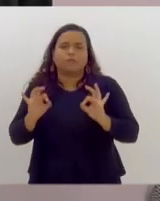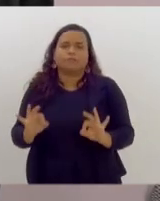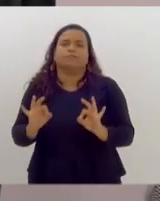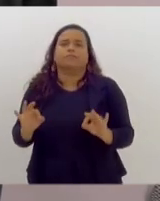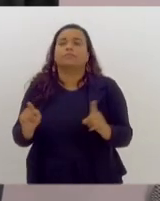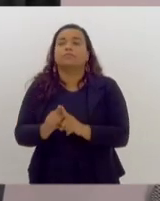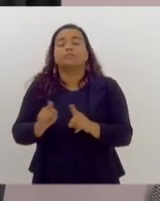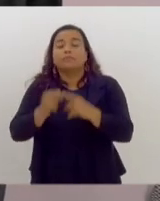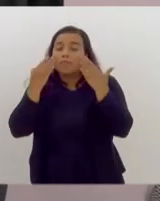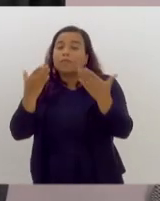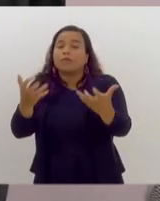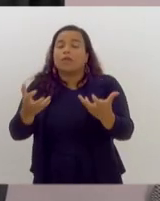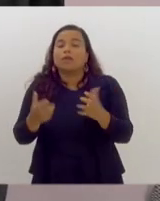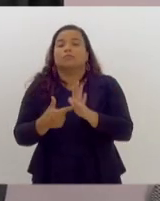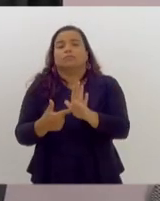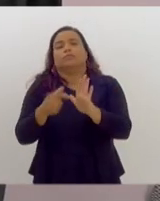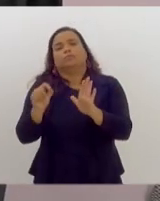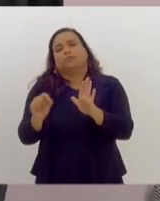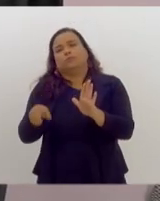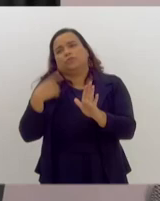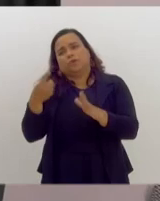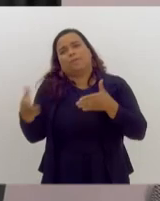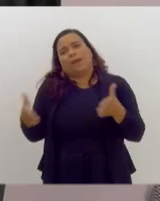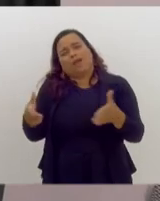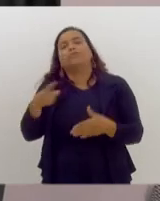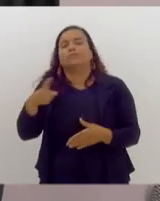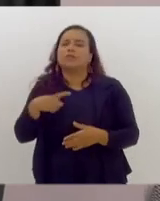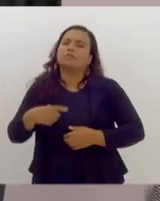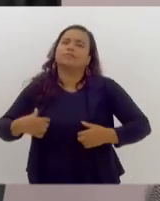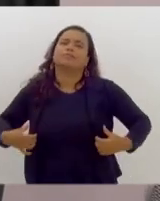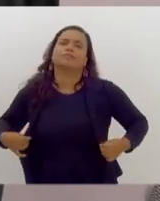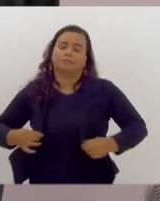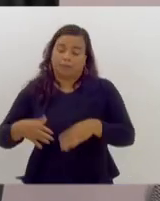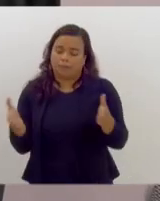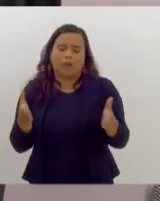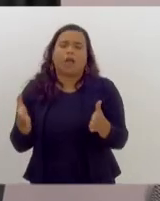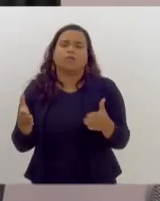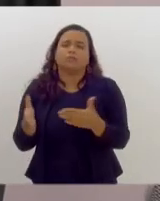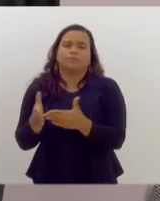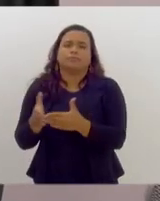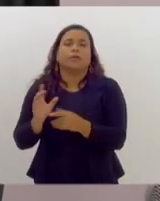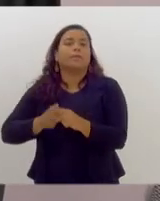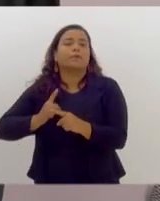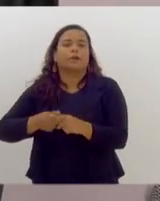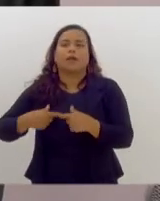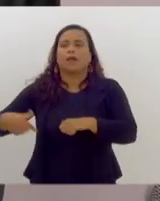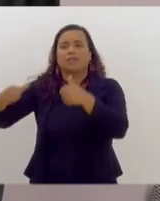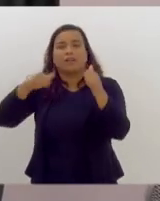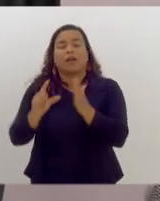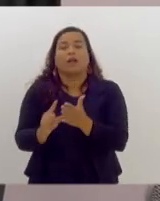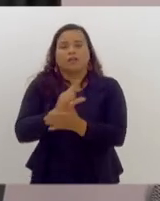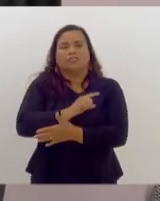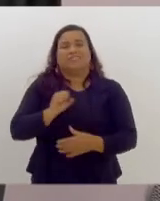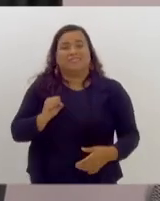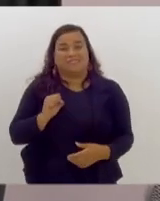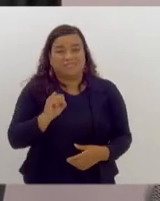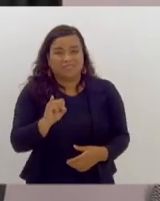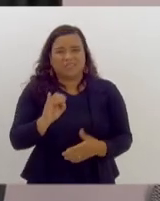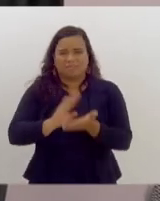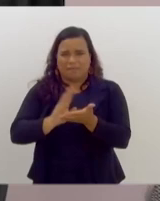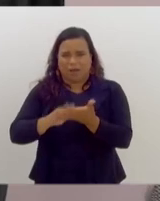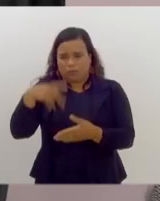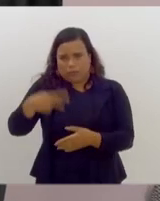Mas eu quero destacar que nós temos um prazo. Nós temos um prazo por quê? Porque a nossa avaliação é que, se a gente não colocar esse projeto em pauta esse